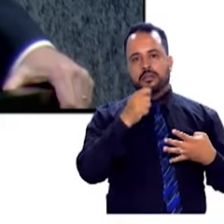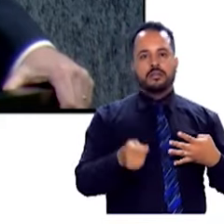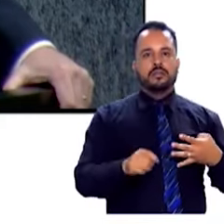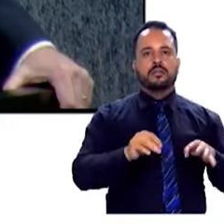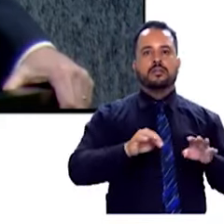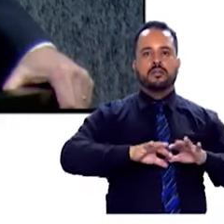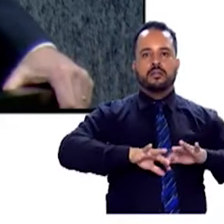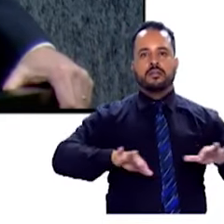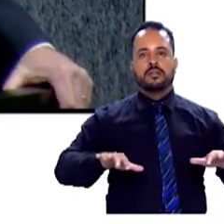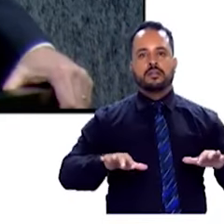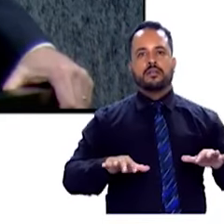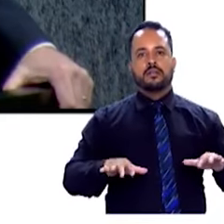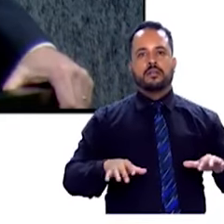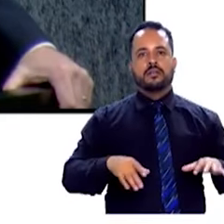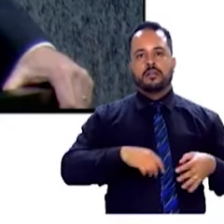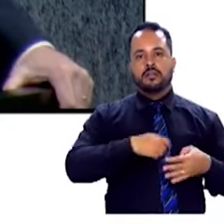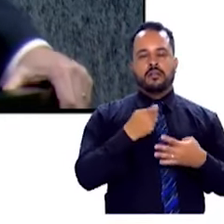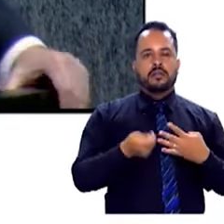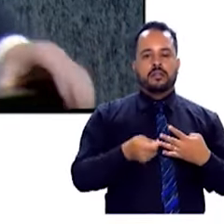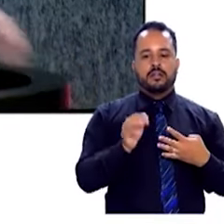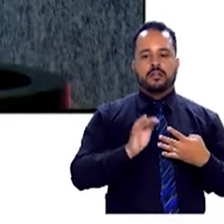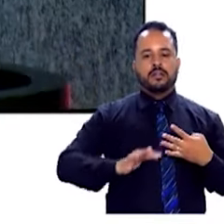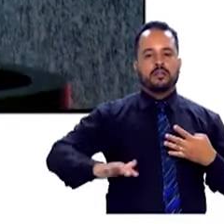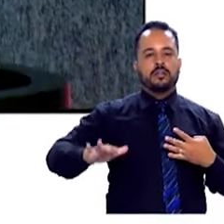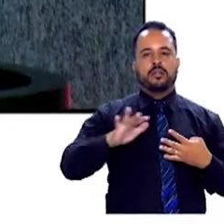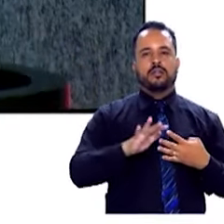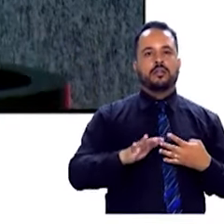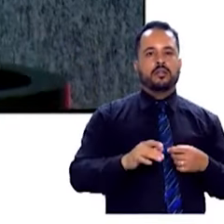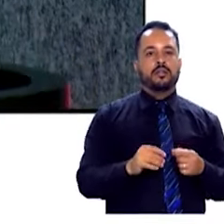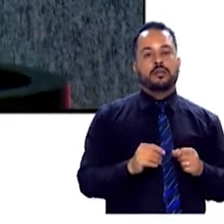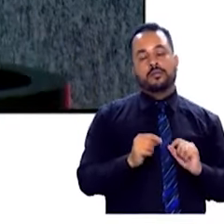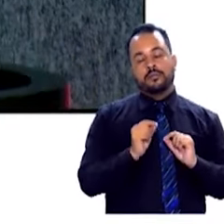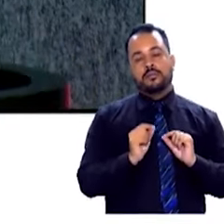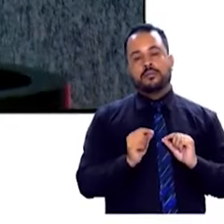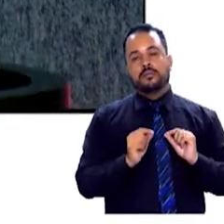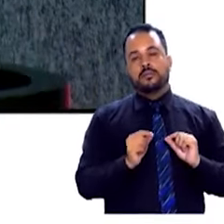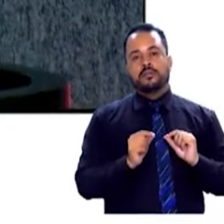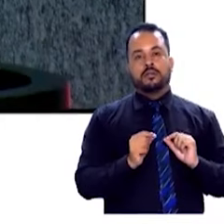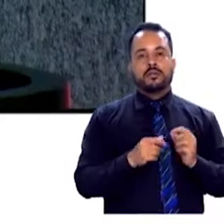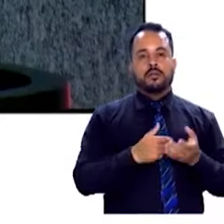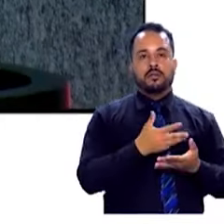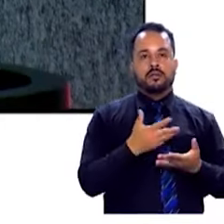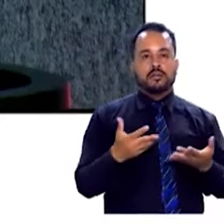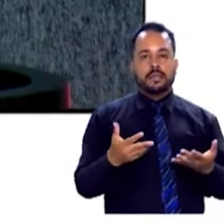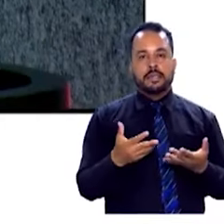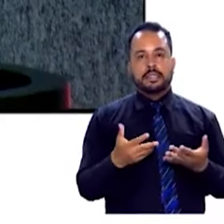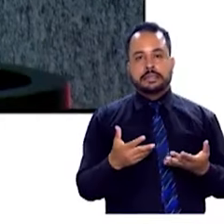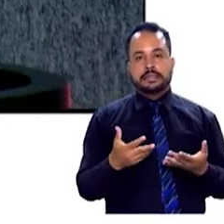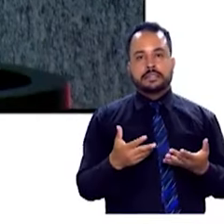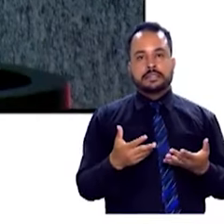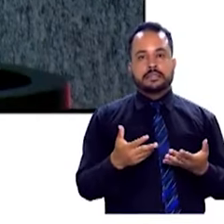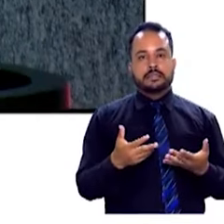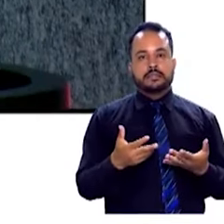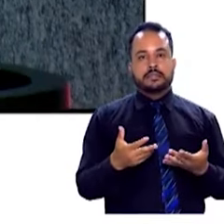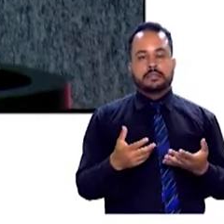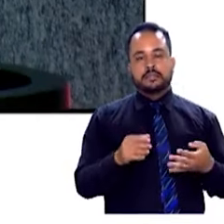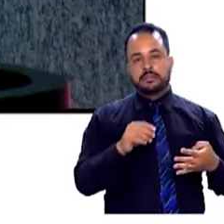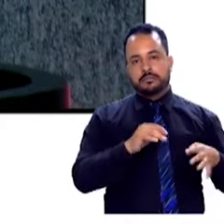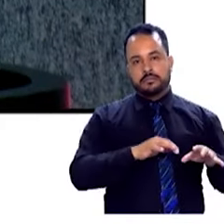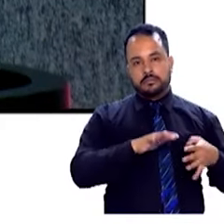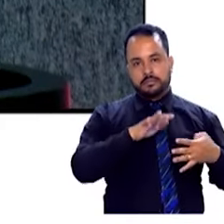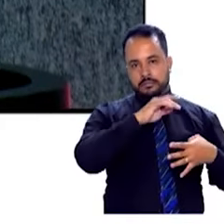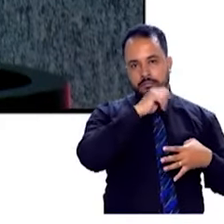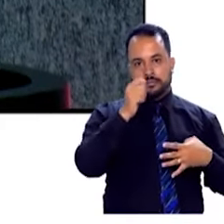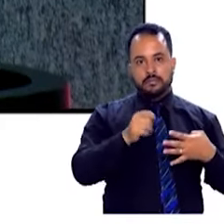é considerado V durante a decisão toda é o caso pois bem é assim que funciona o sistema de precedente no no Reino Unido